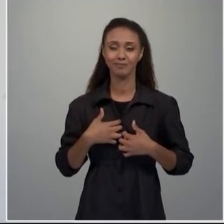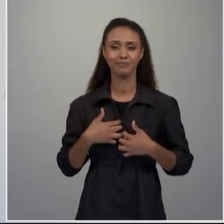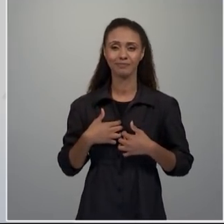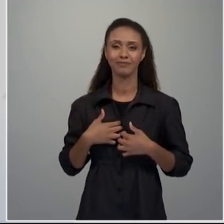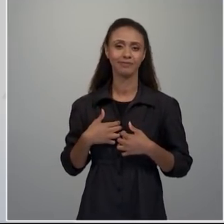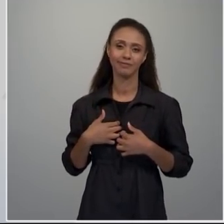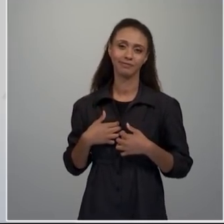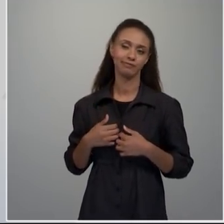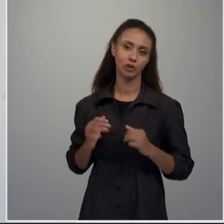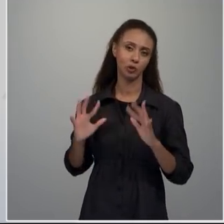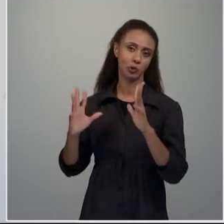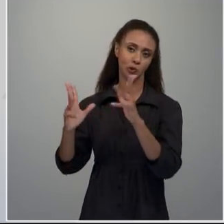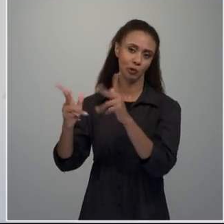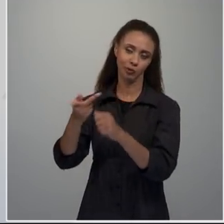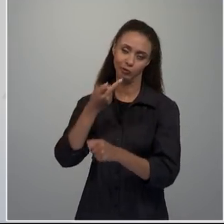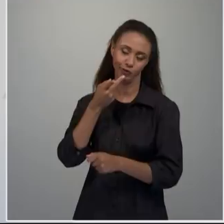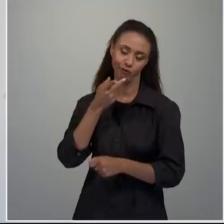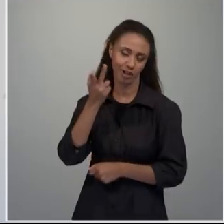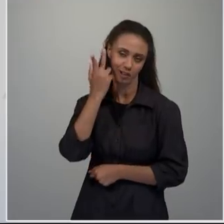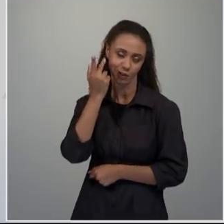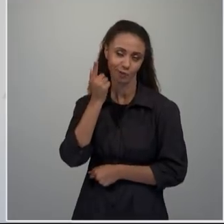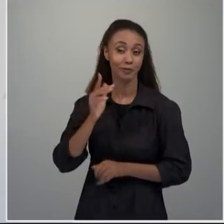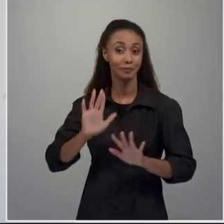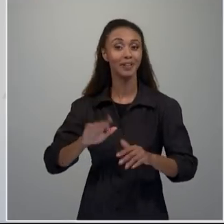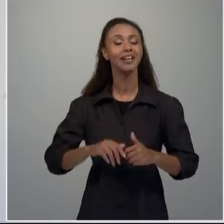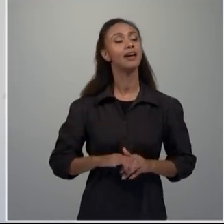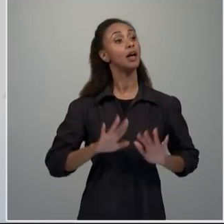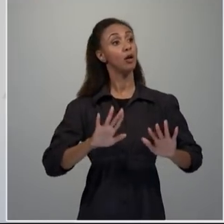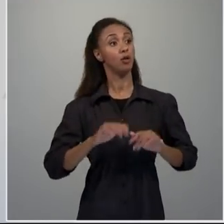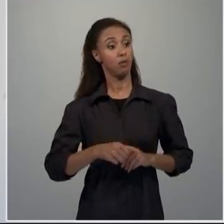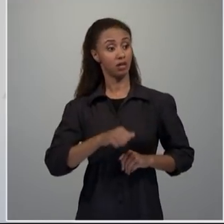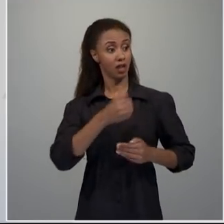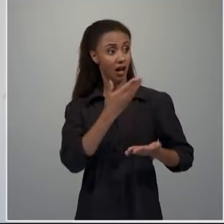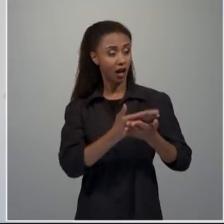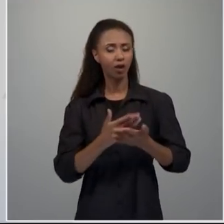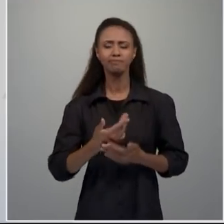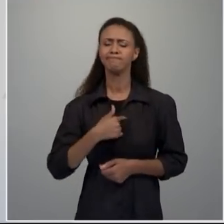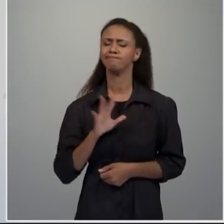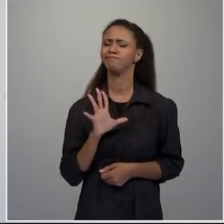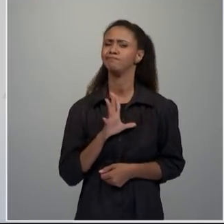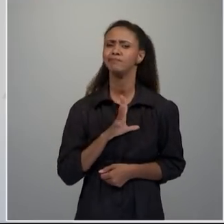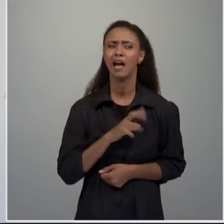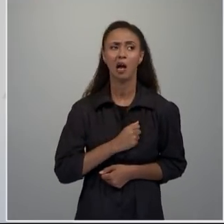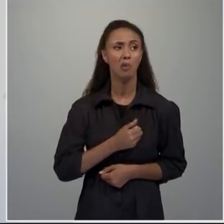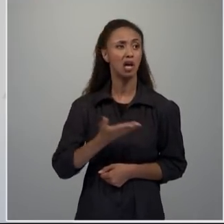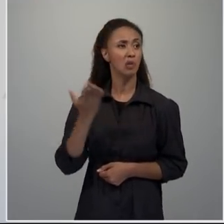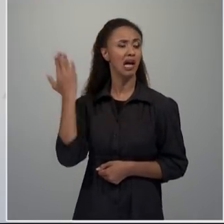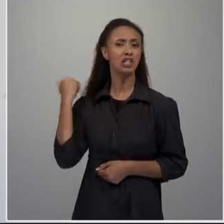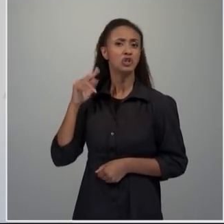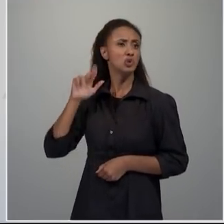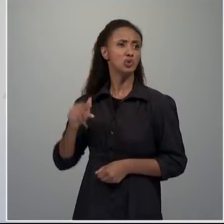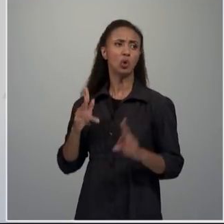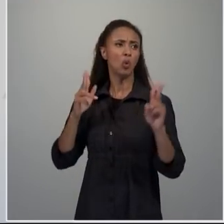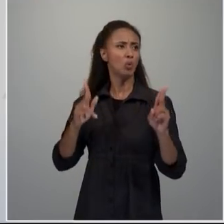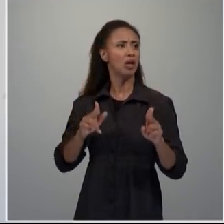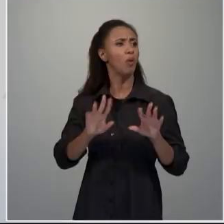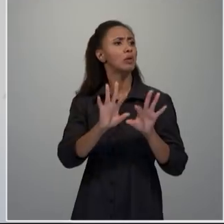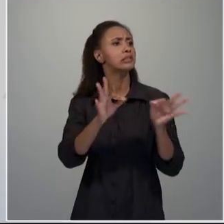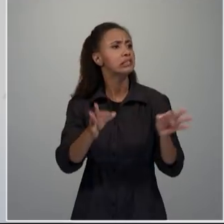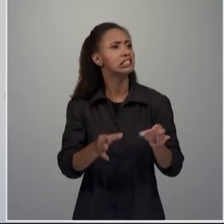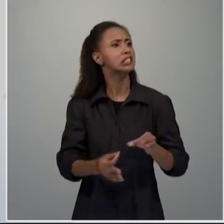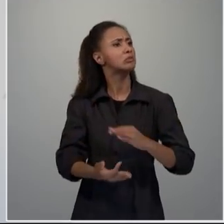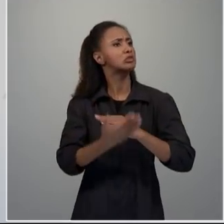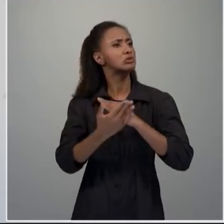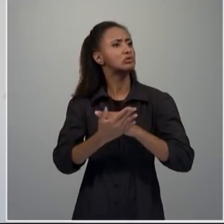diz pra gente porém estou amando as aulas nunca tive aulas de inglês desta forma tão simples e eficientes de fácil